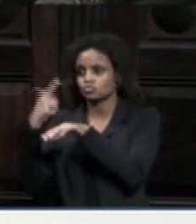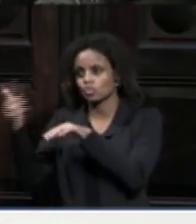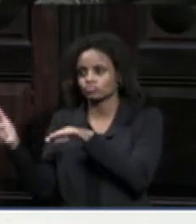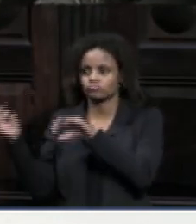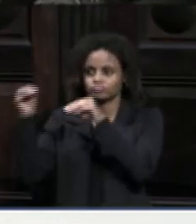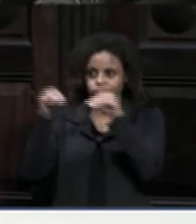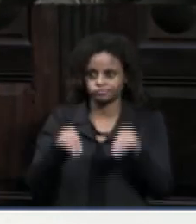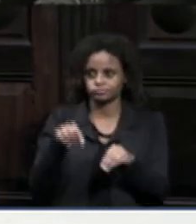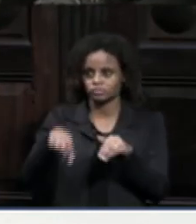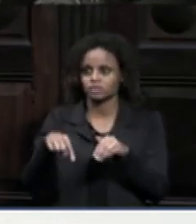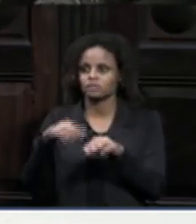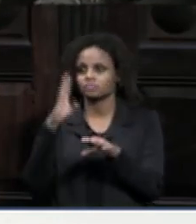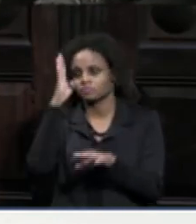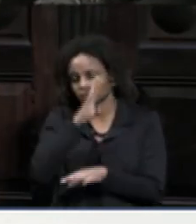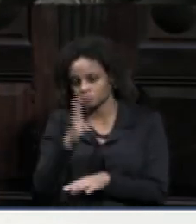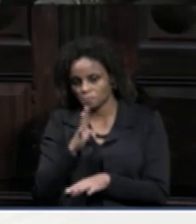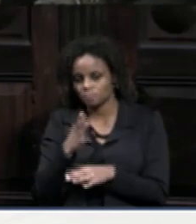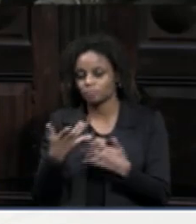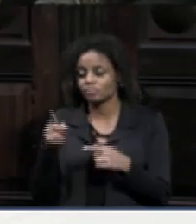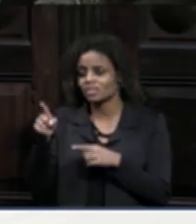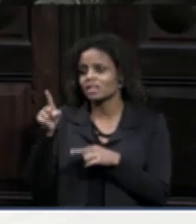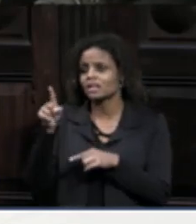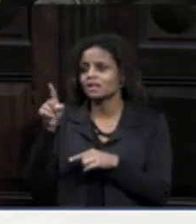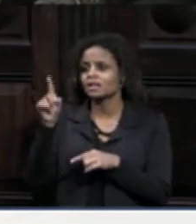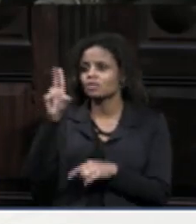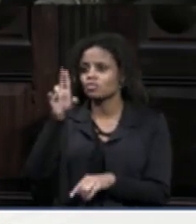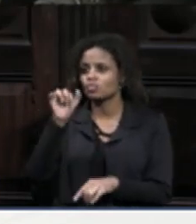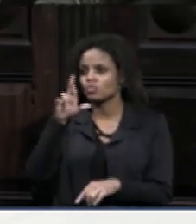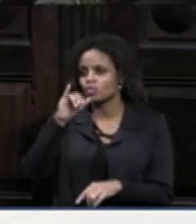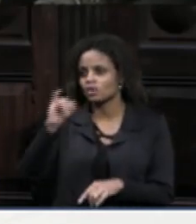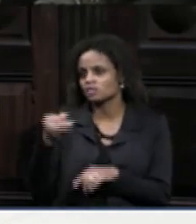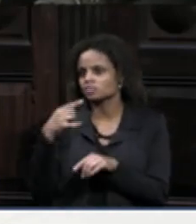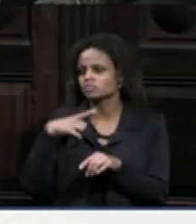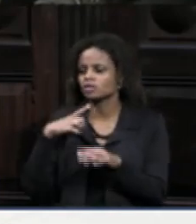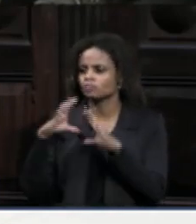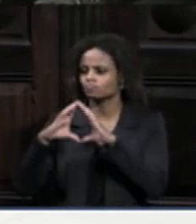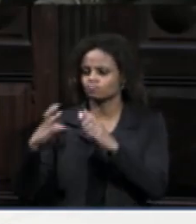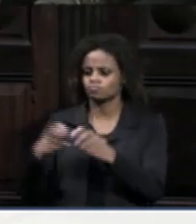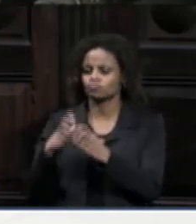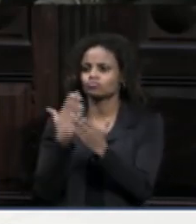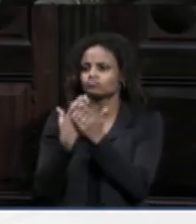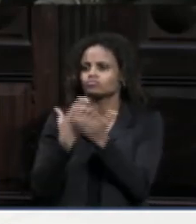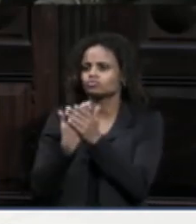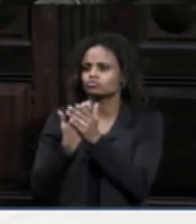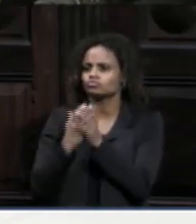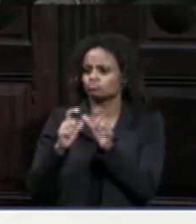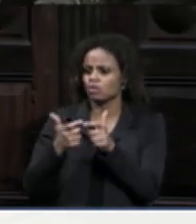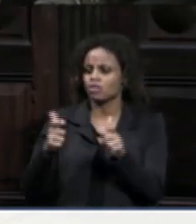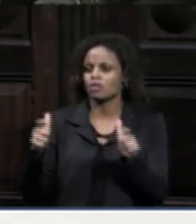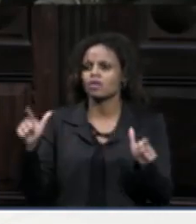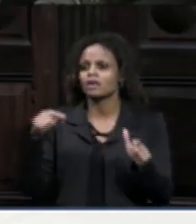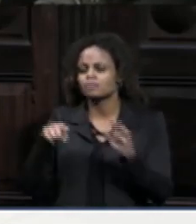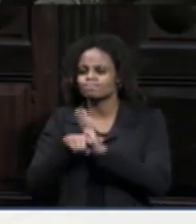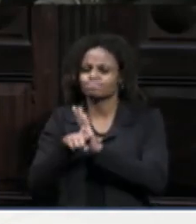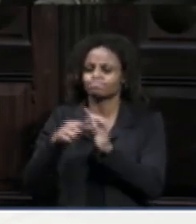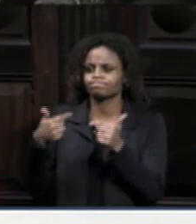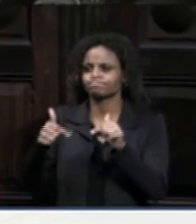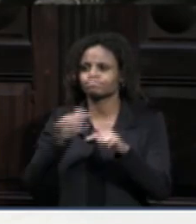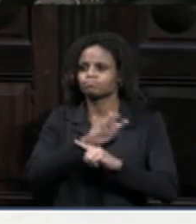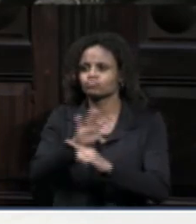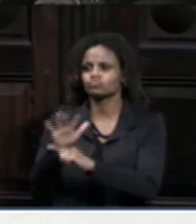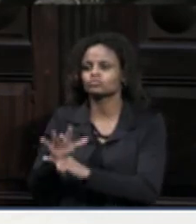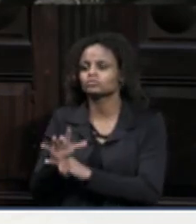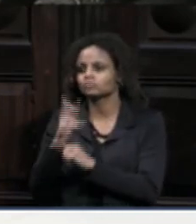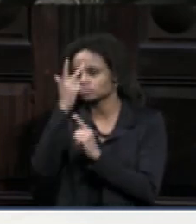a UERJ tem um grupo de estudo avançado, trabalhando na questão dos refugiados, que trabalha